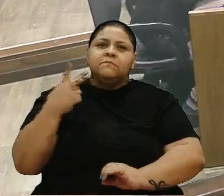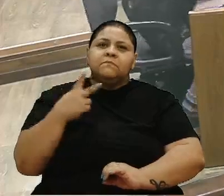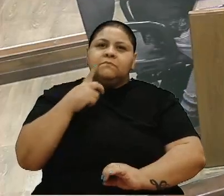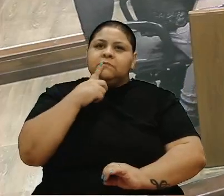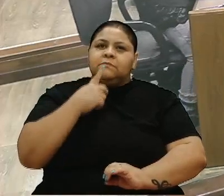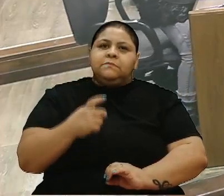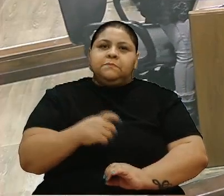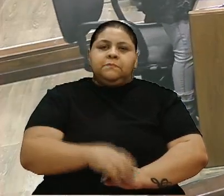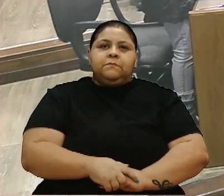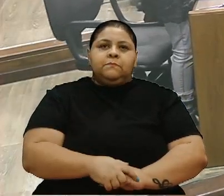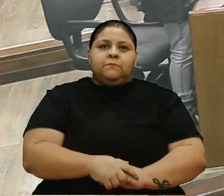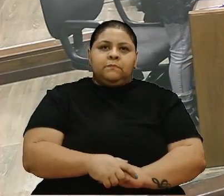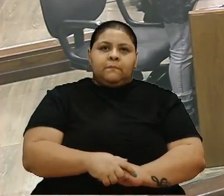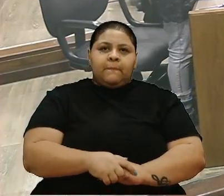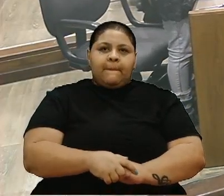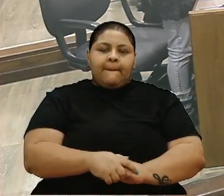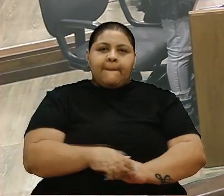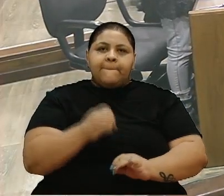Frigeri.